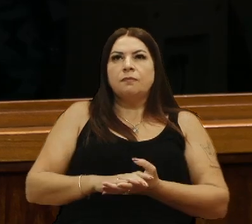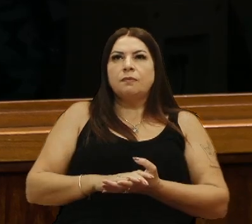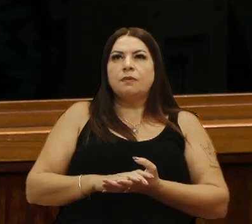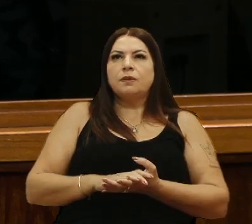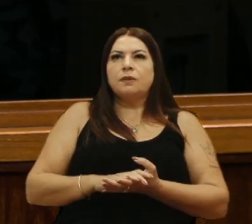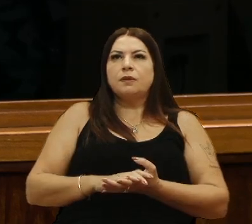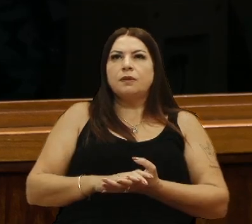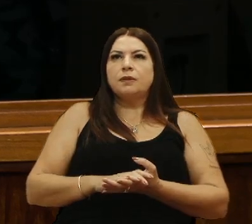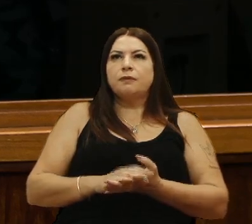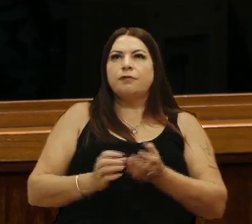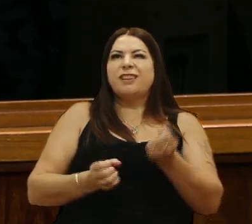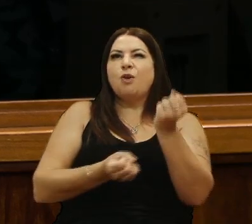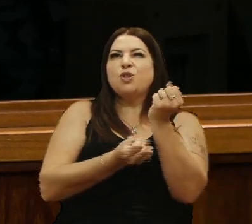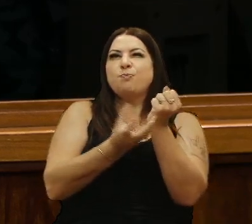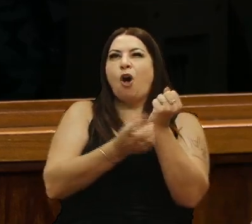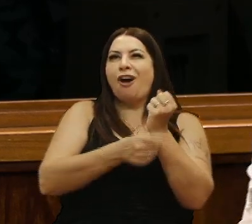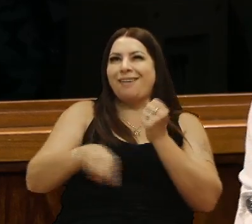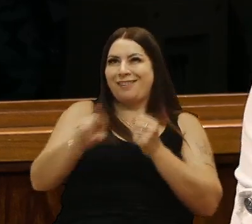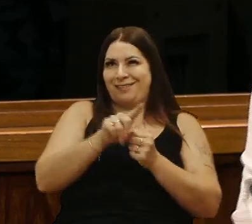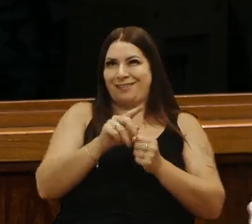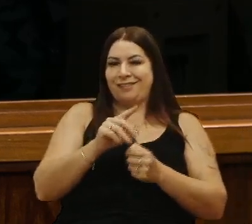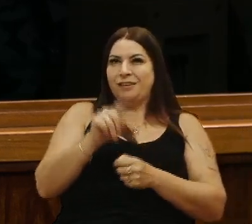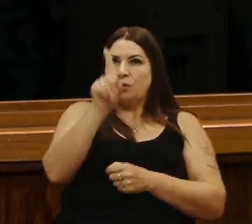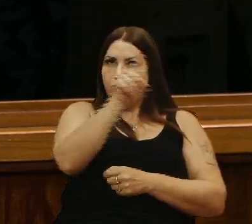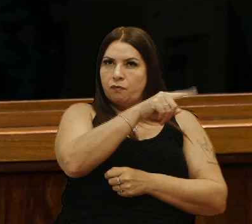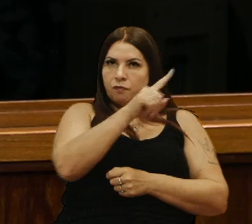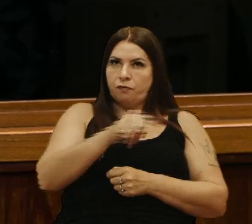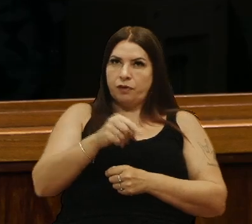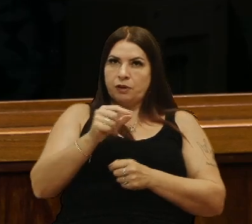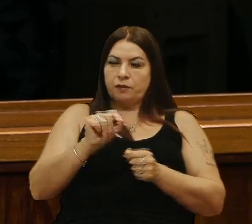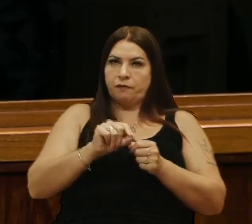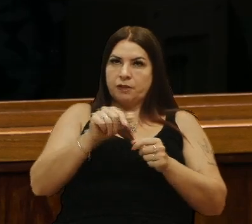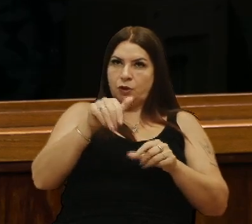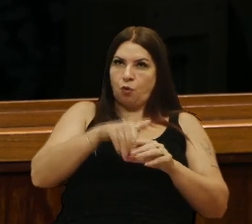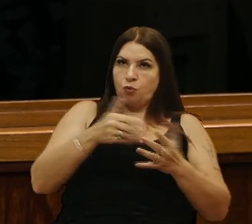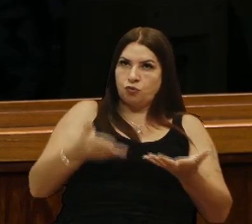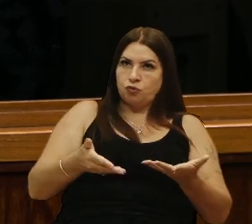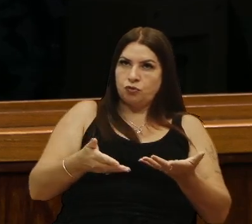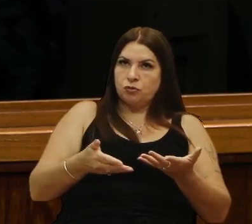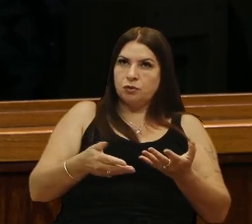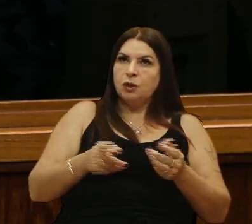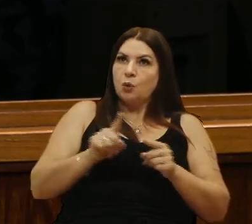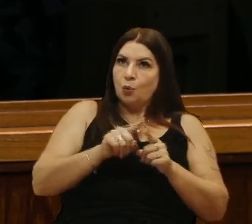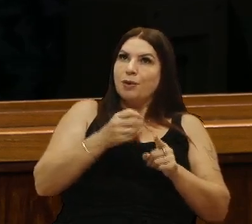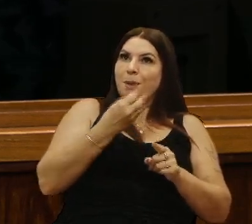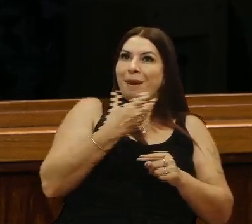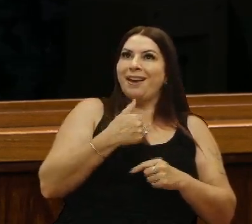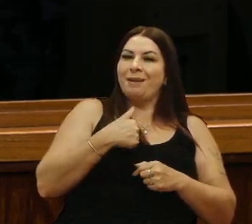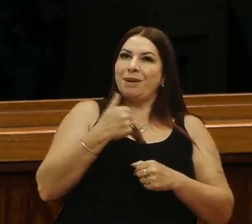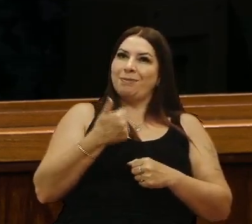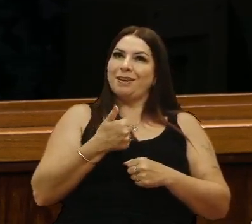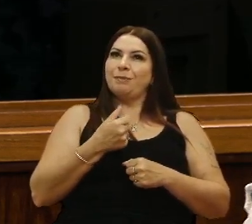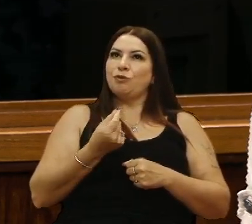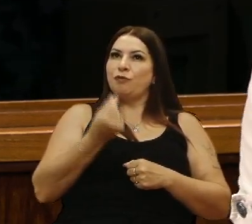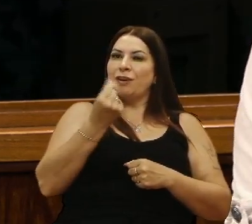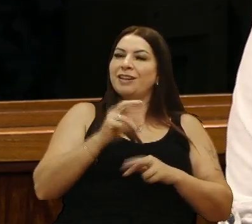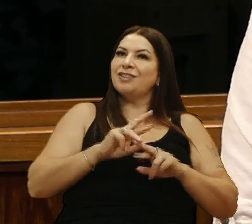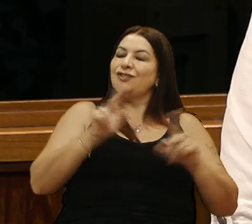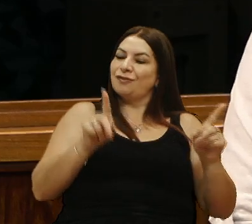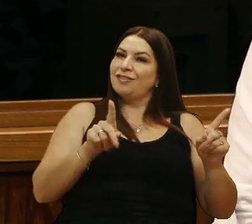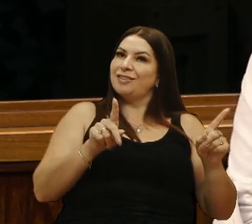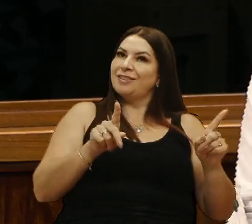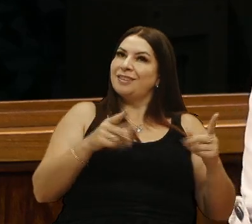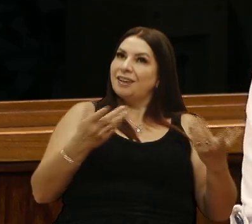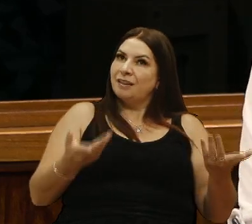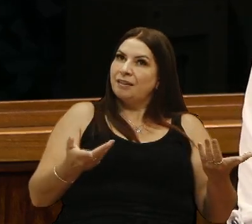Vou dar um spoiler, né? O veto que vai ser votado hoje. Quando convinha, podia ter valores